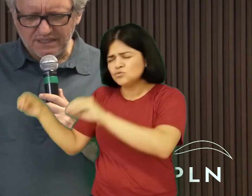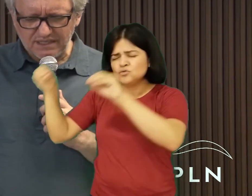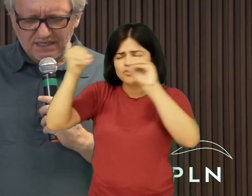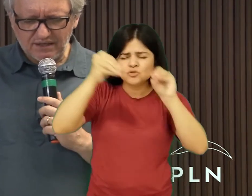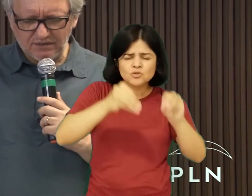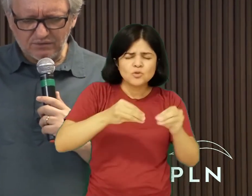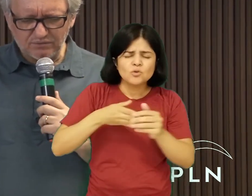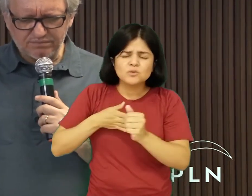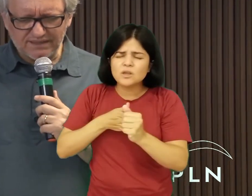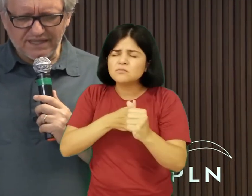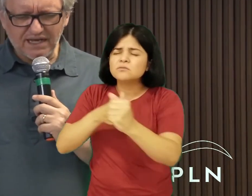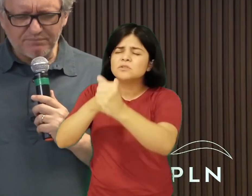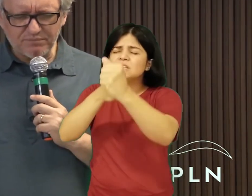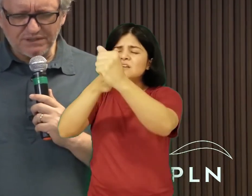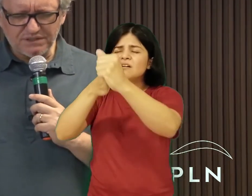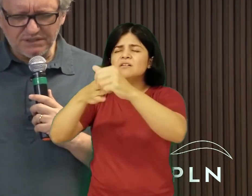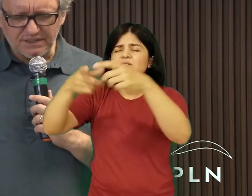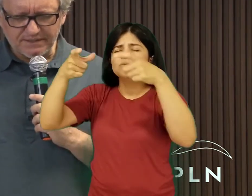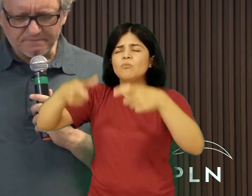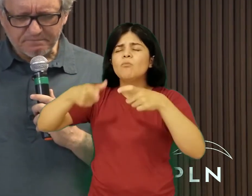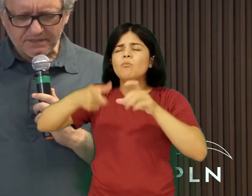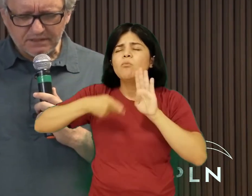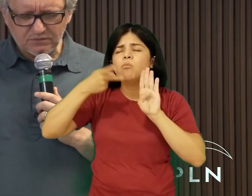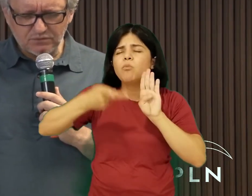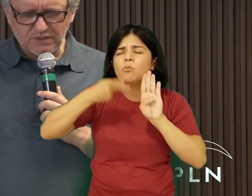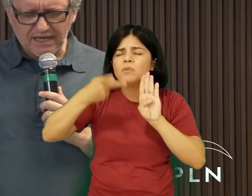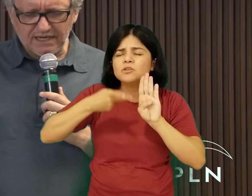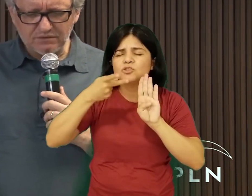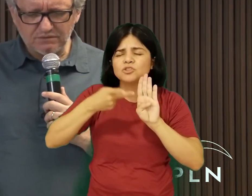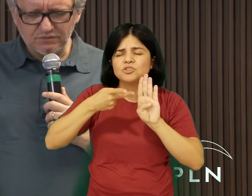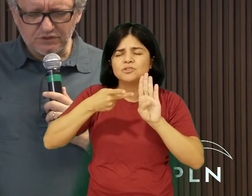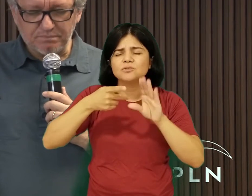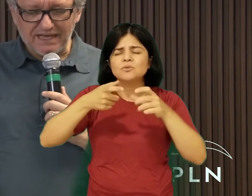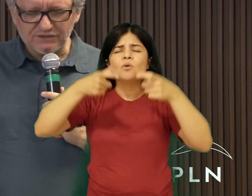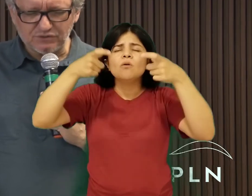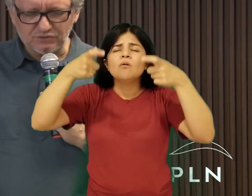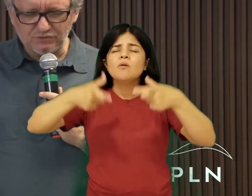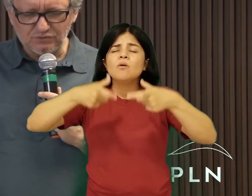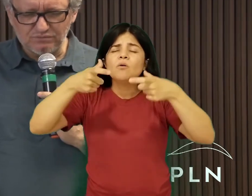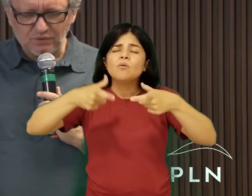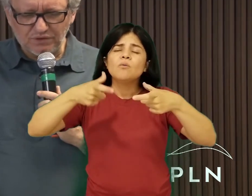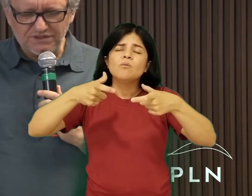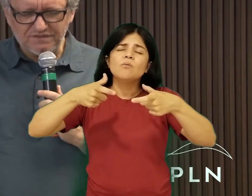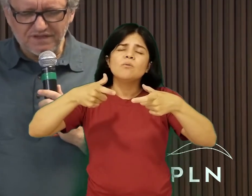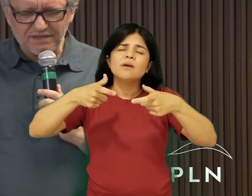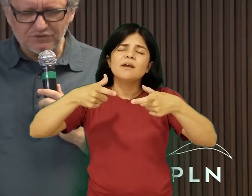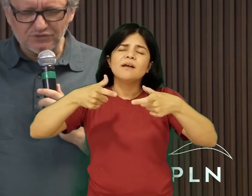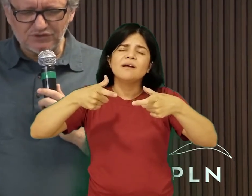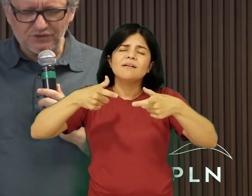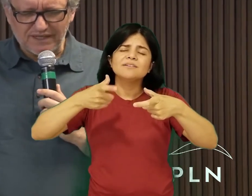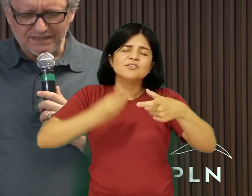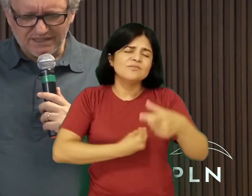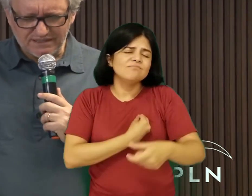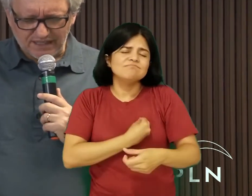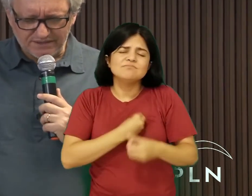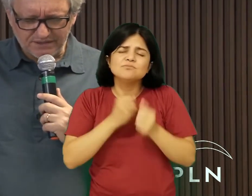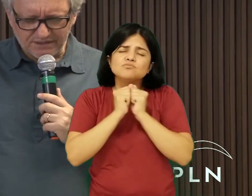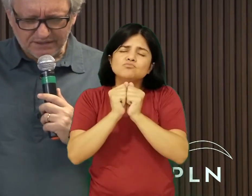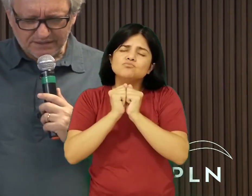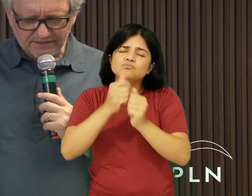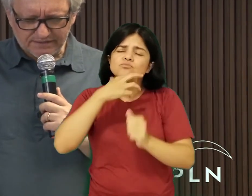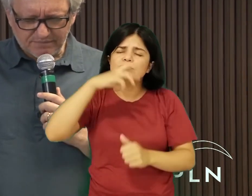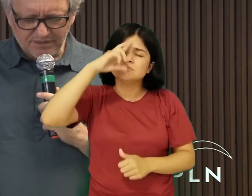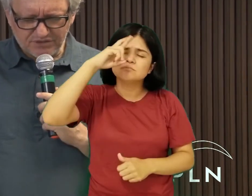conduz à terra prometida, o lugar, o espaço, onde viveremos com o Senhor a